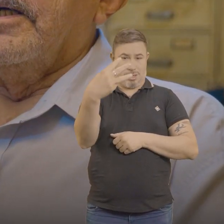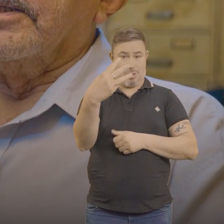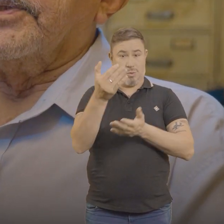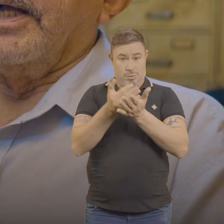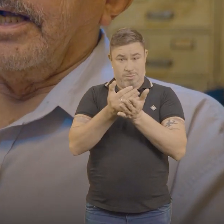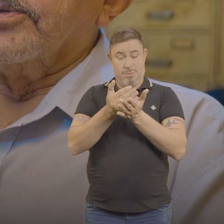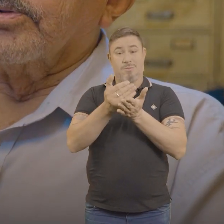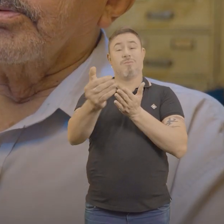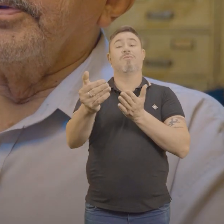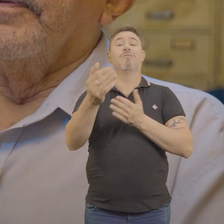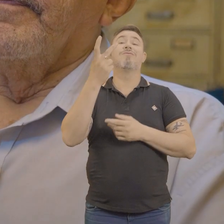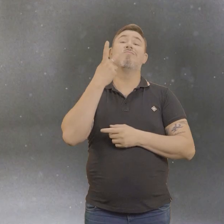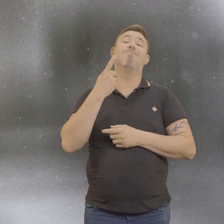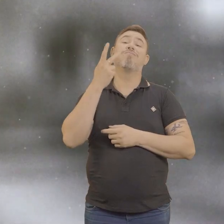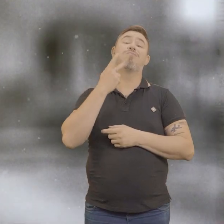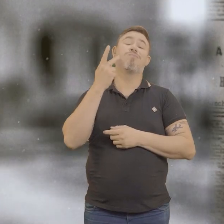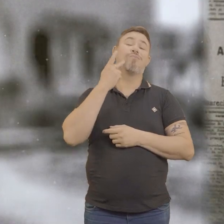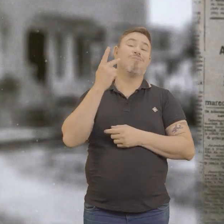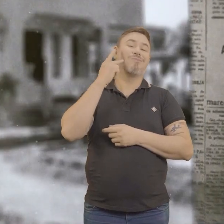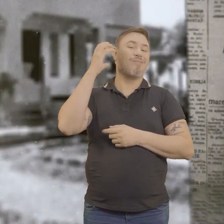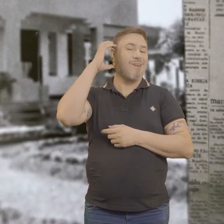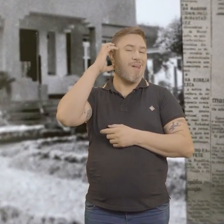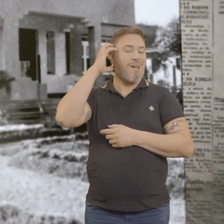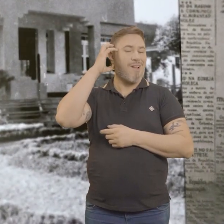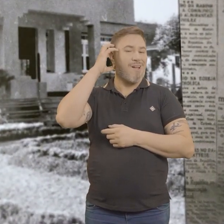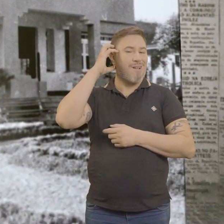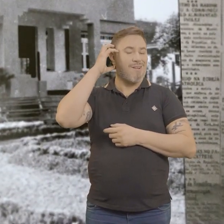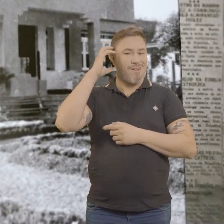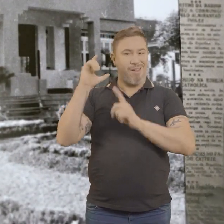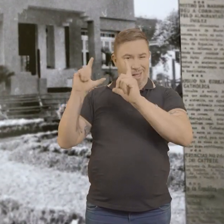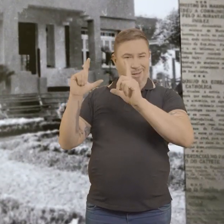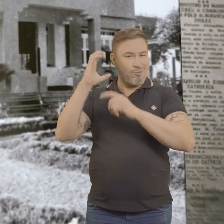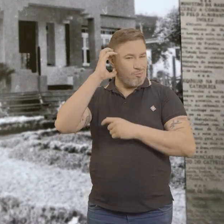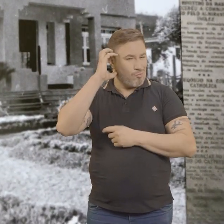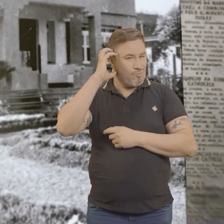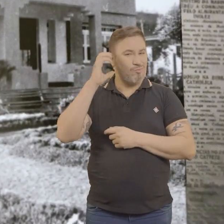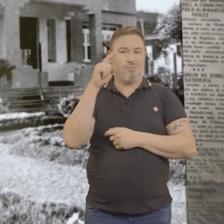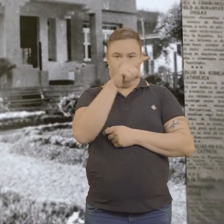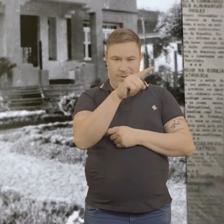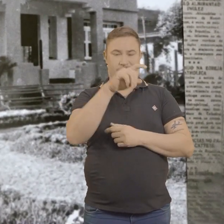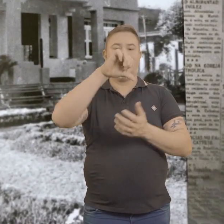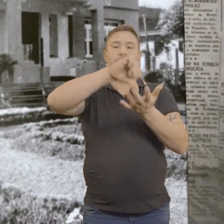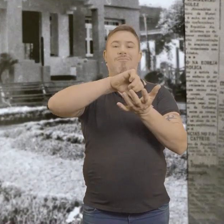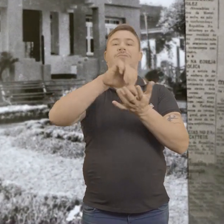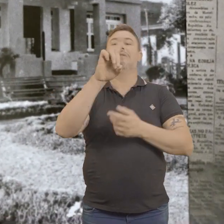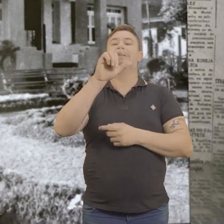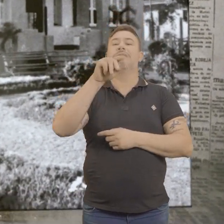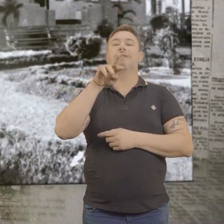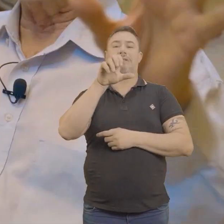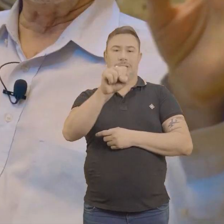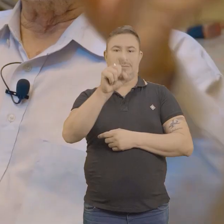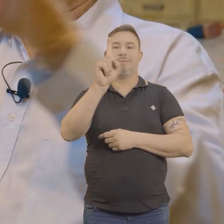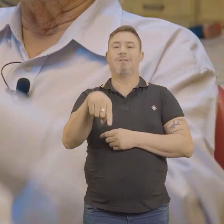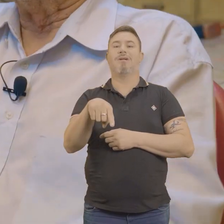ar a Ceará Rádio Clube. A sede da Ceará Rádio Clube nas Damas era um estúdio com